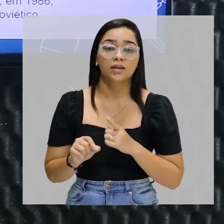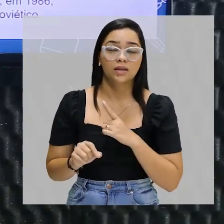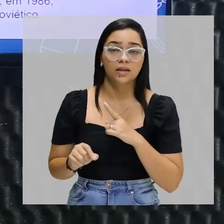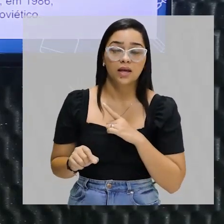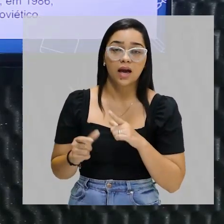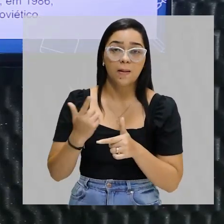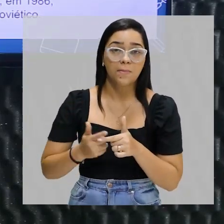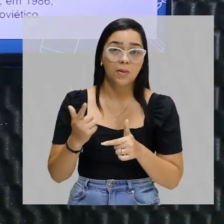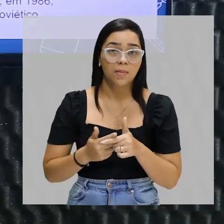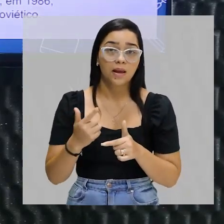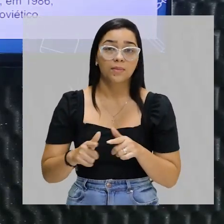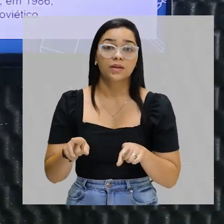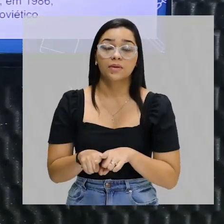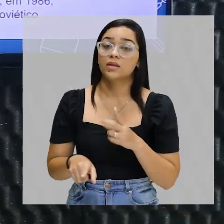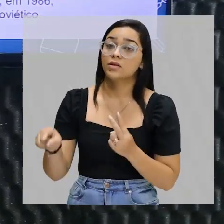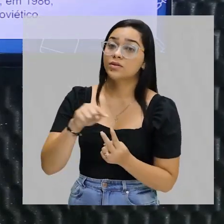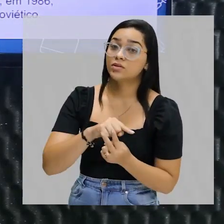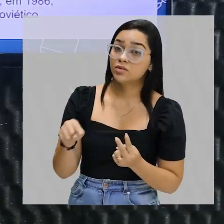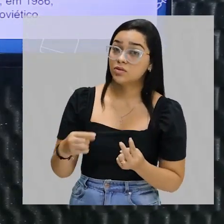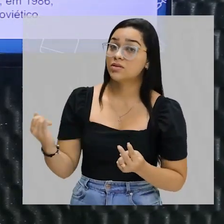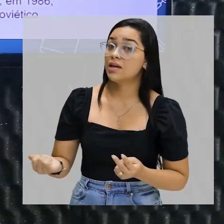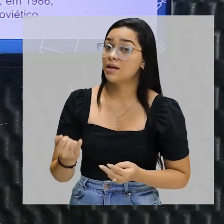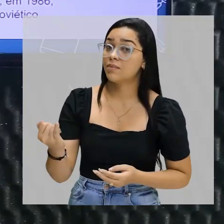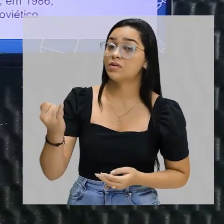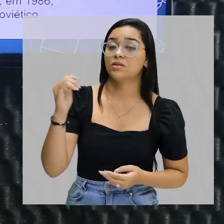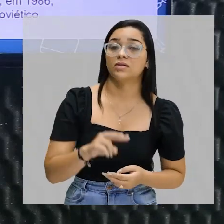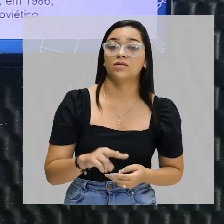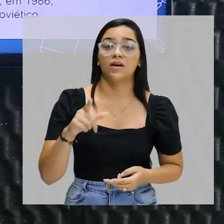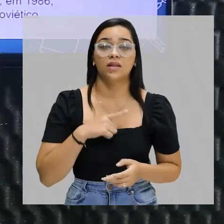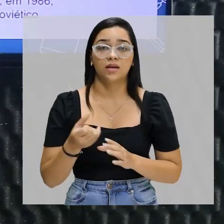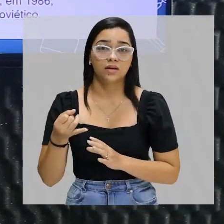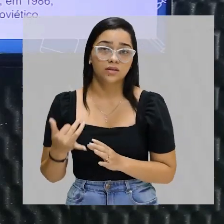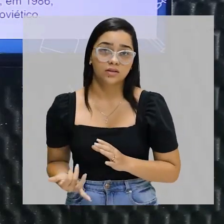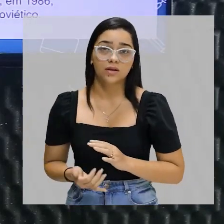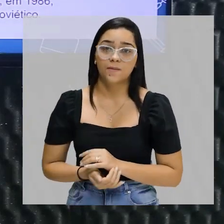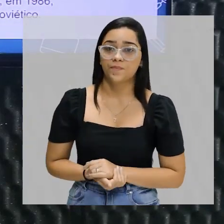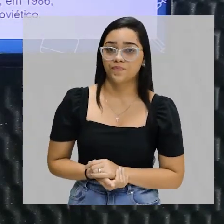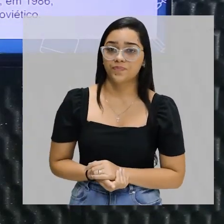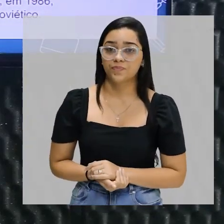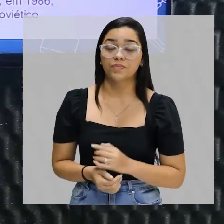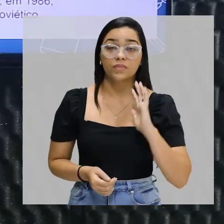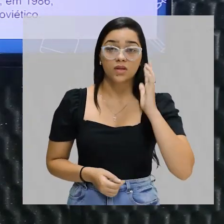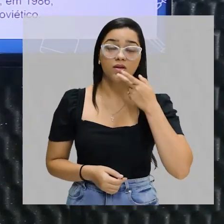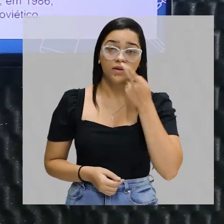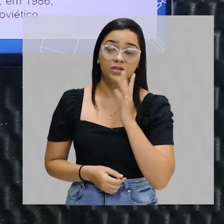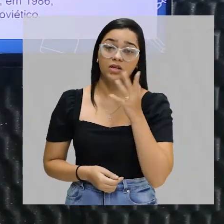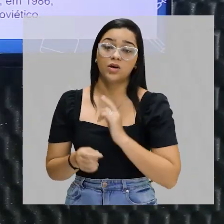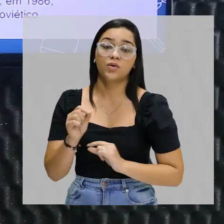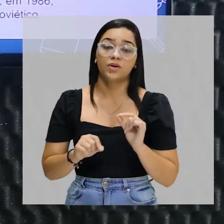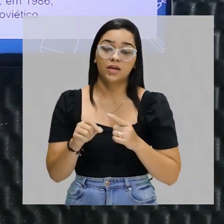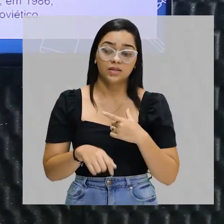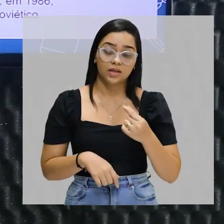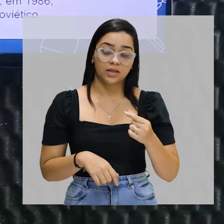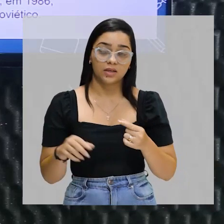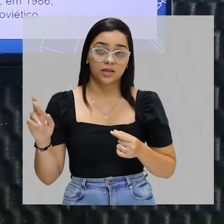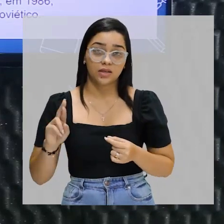Soviética e nós temos aí dois elementos dois fatos importantes que vão caracterizar o final da guerra fria um deles já citei que foi a saída